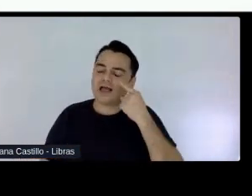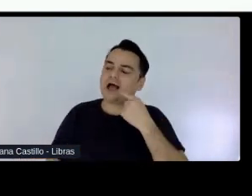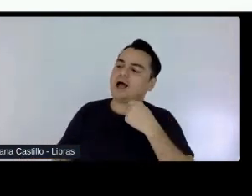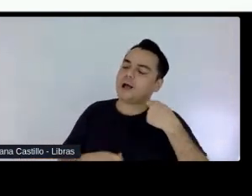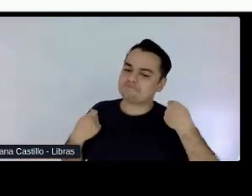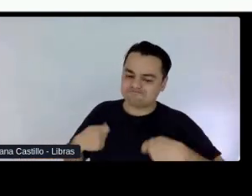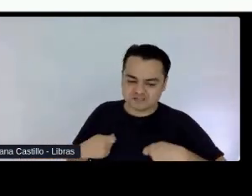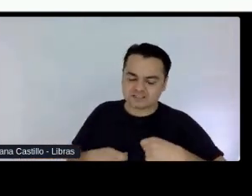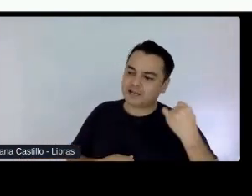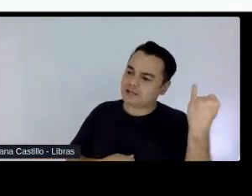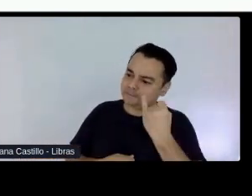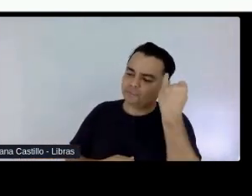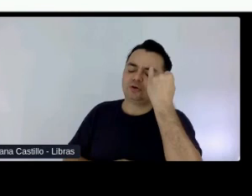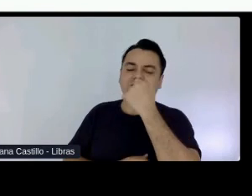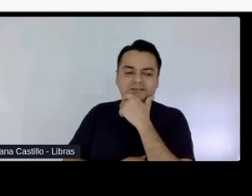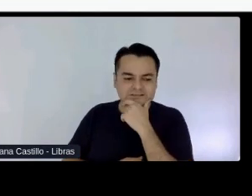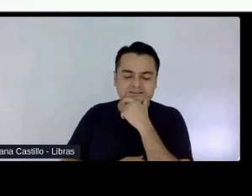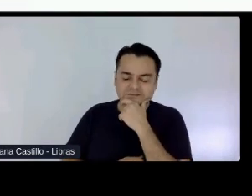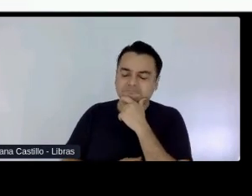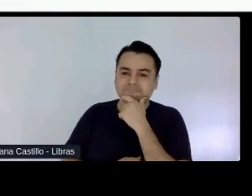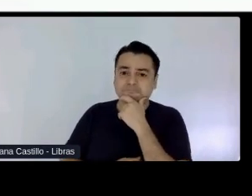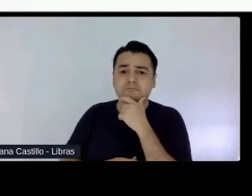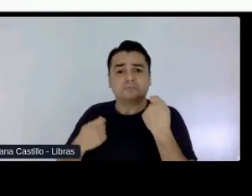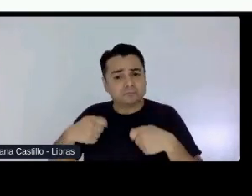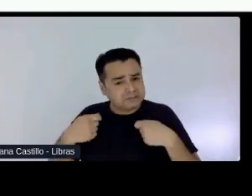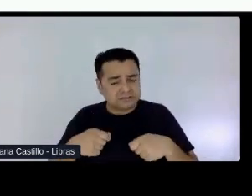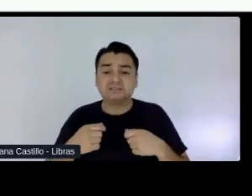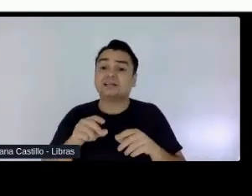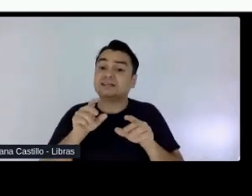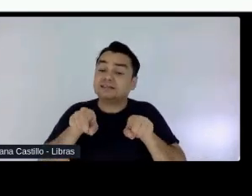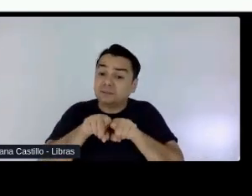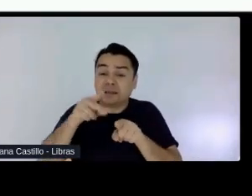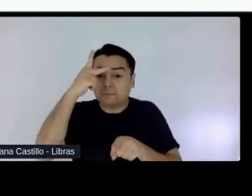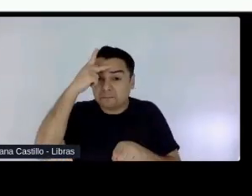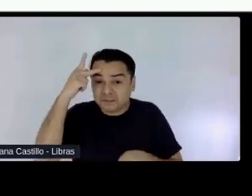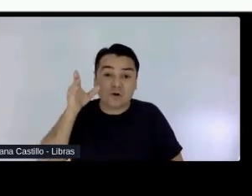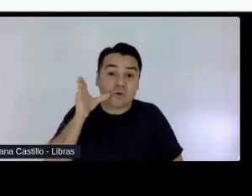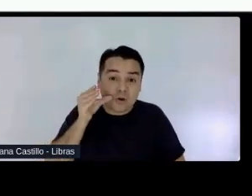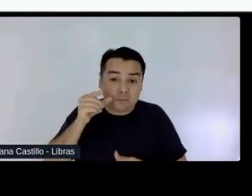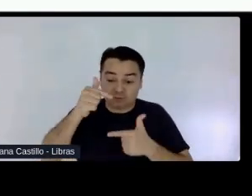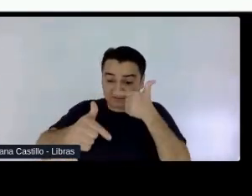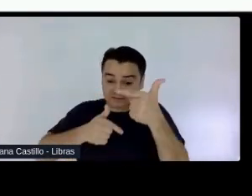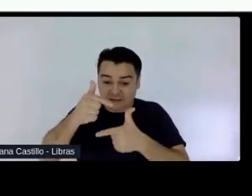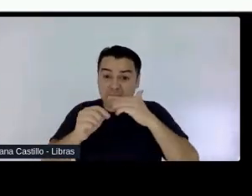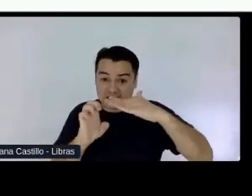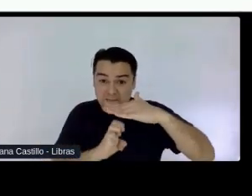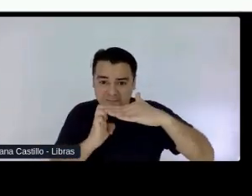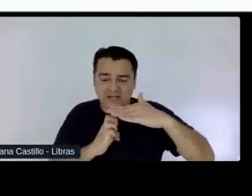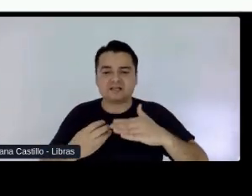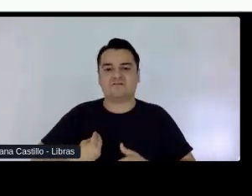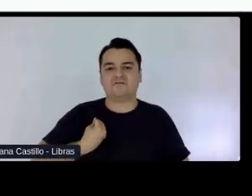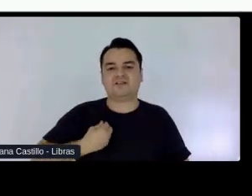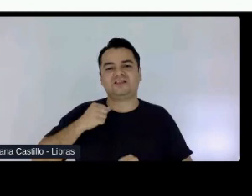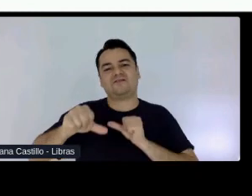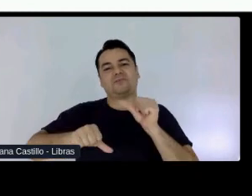emergência que isso tem dentro delas, e a gente vai tocar na vida das pessoas também, onde a gente provavelmente vai trazer,